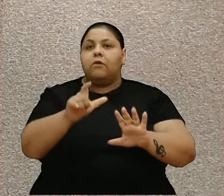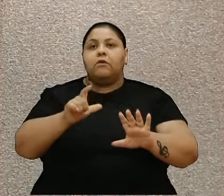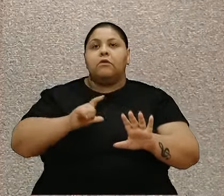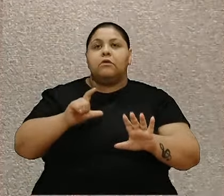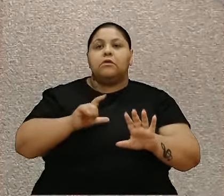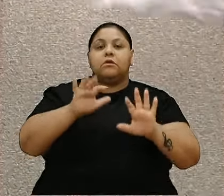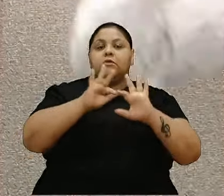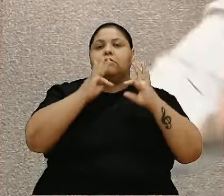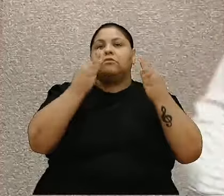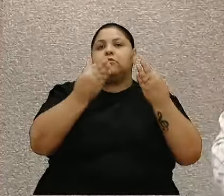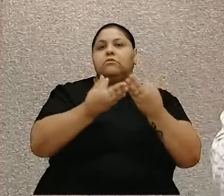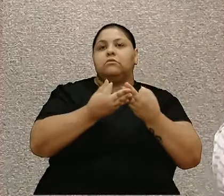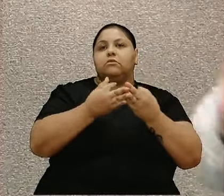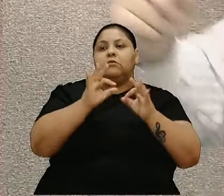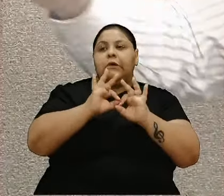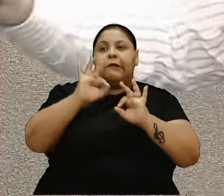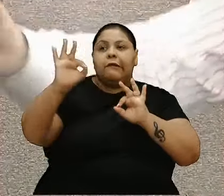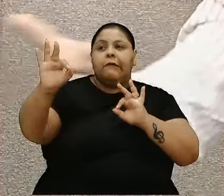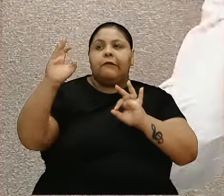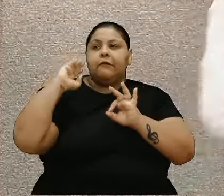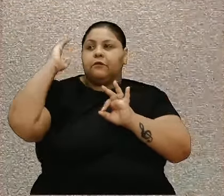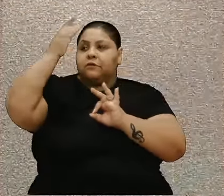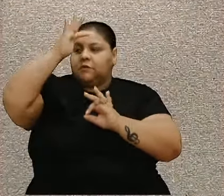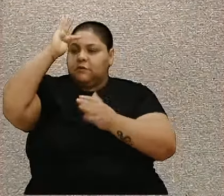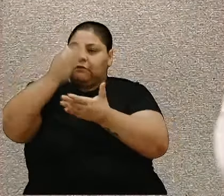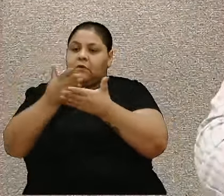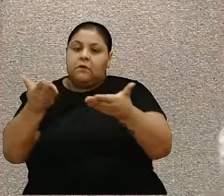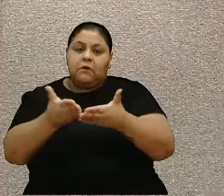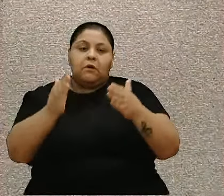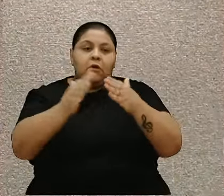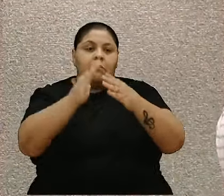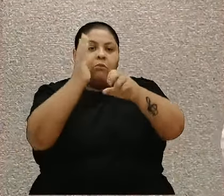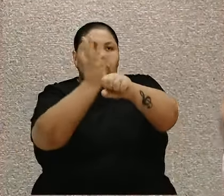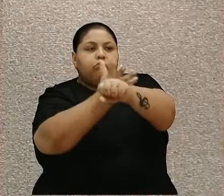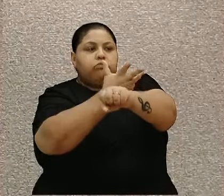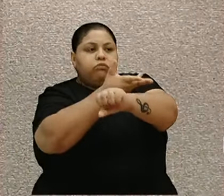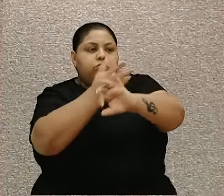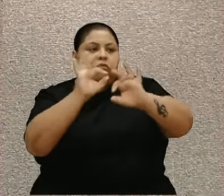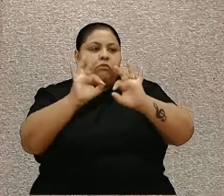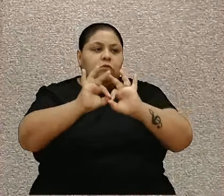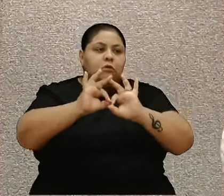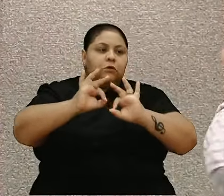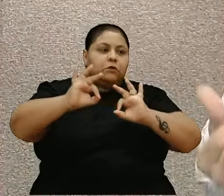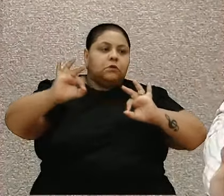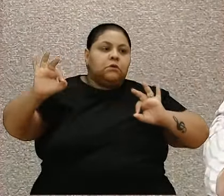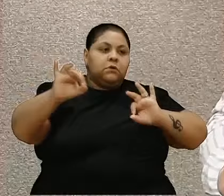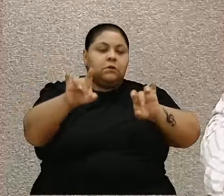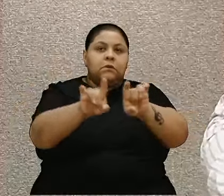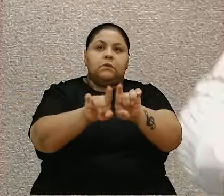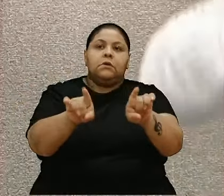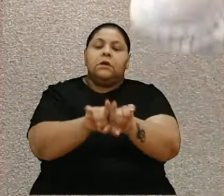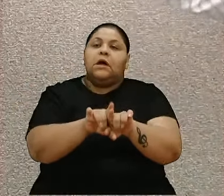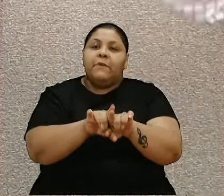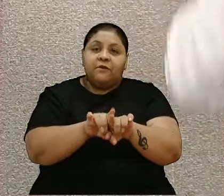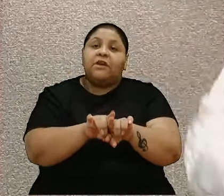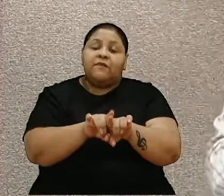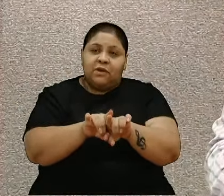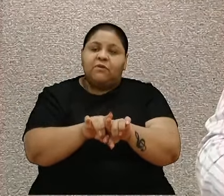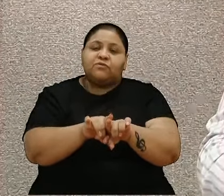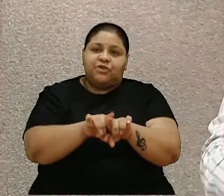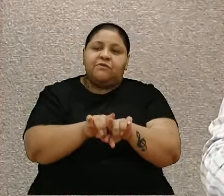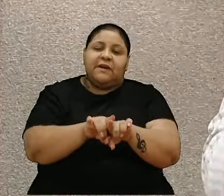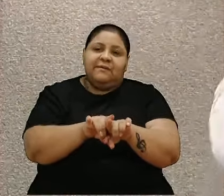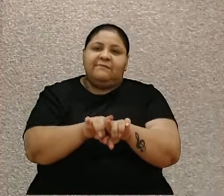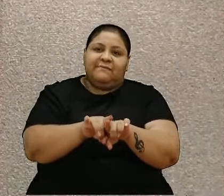parente lá no Santa Fé e agora ela está morando lá no campus de cima da serra. A gente sabe que o transporte público em Caxias do Sul não